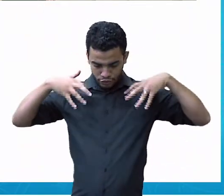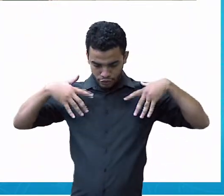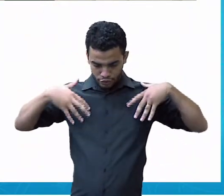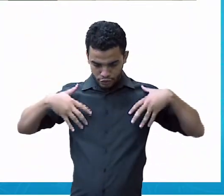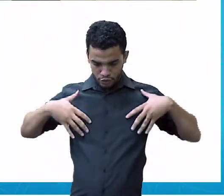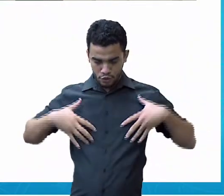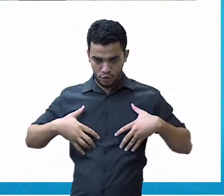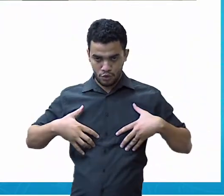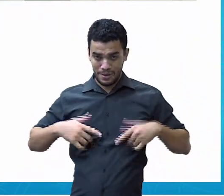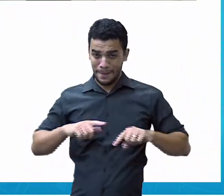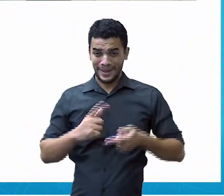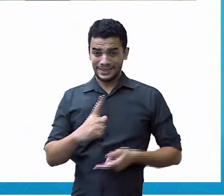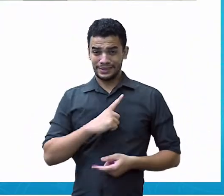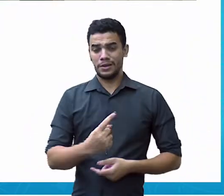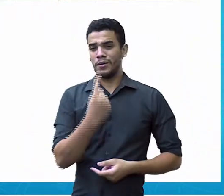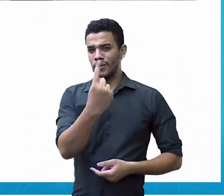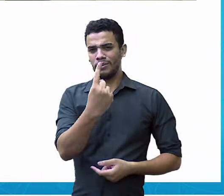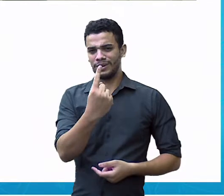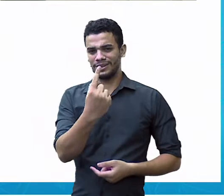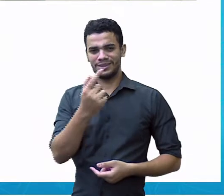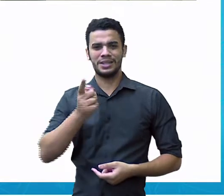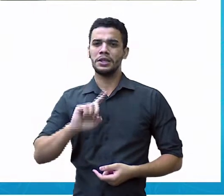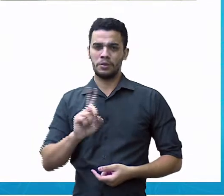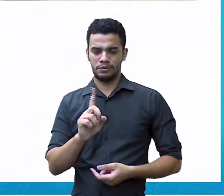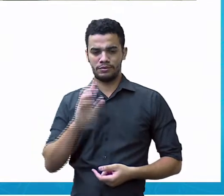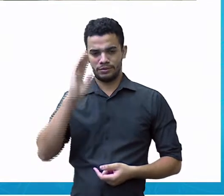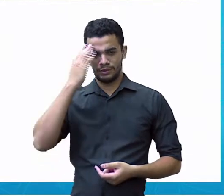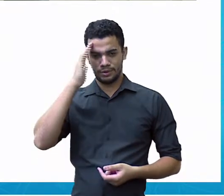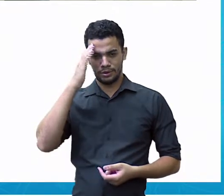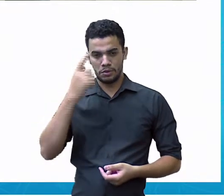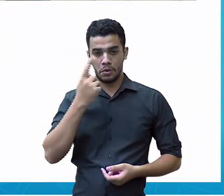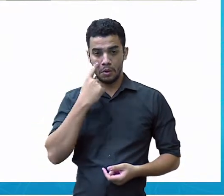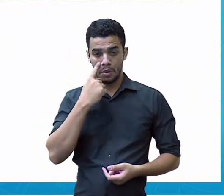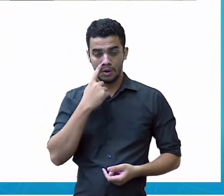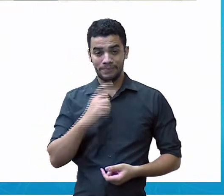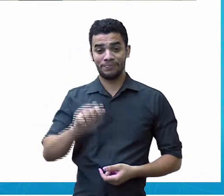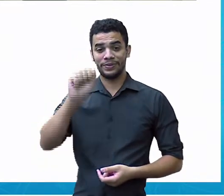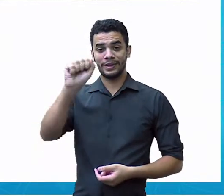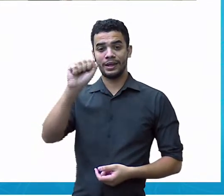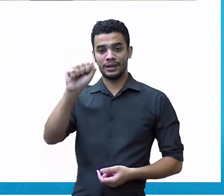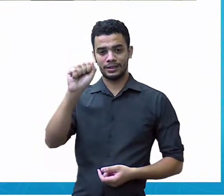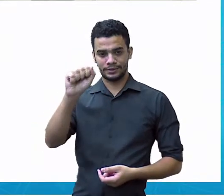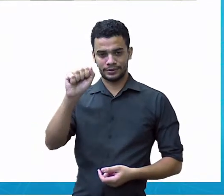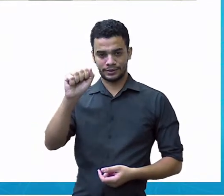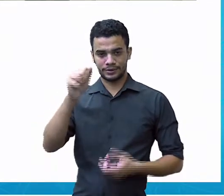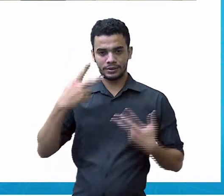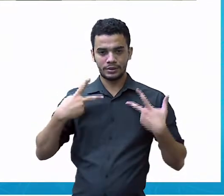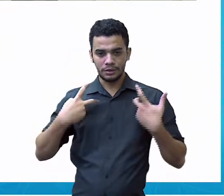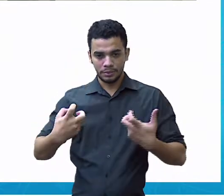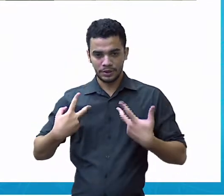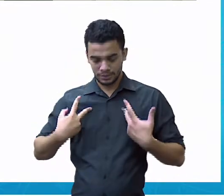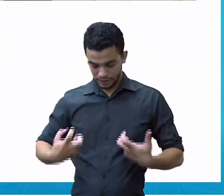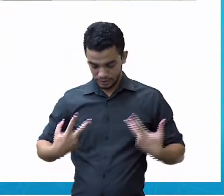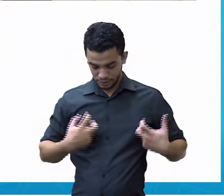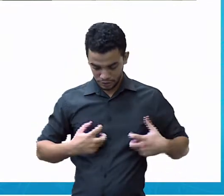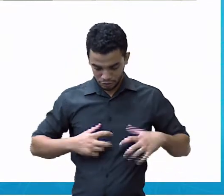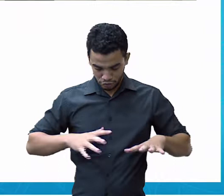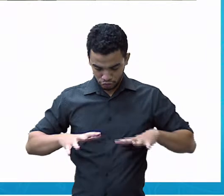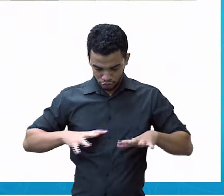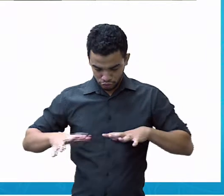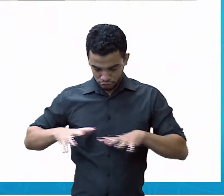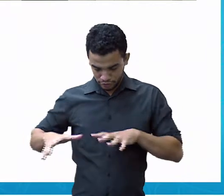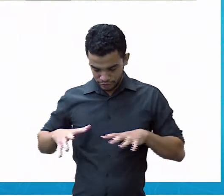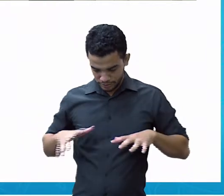Captar e interpretar estímulos do ambiente é uma função do sistema nervoso? Sim.